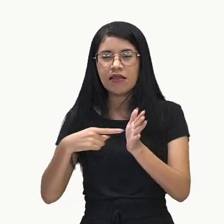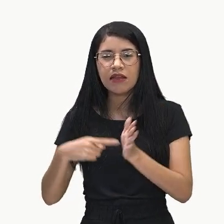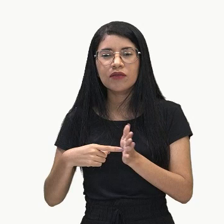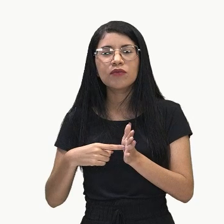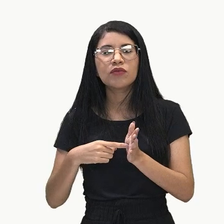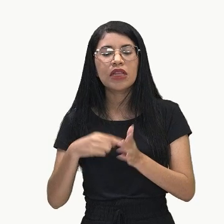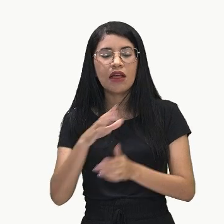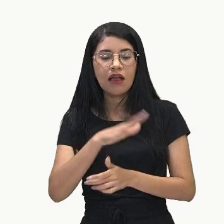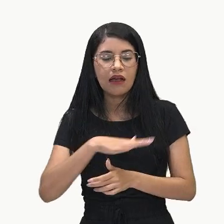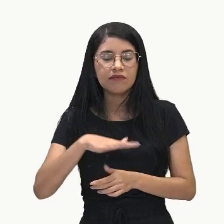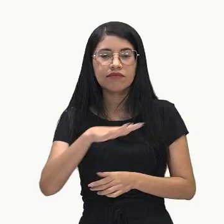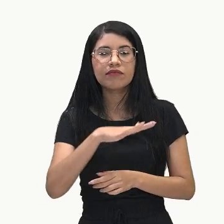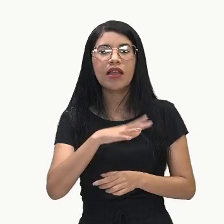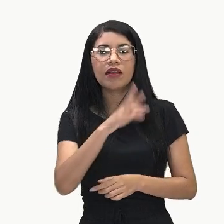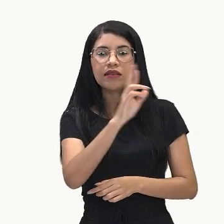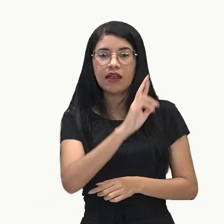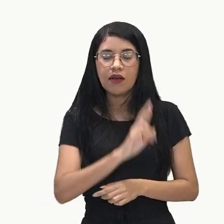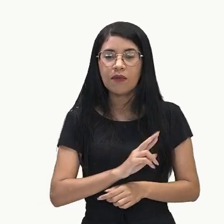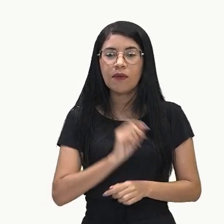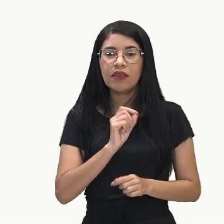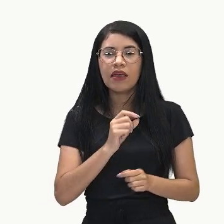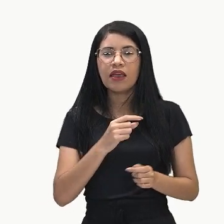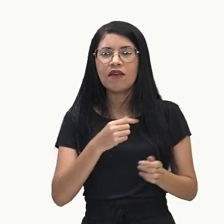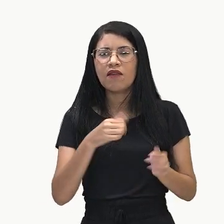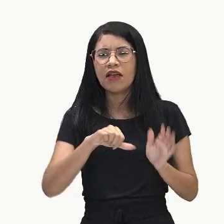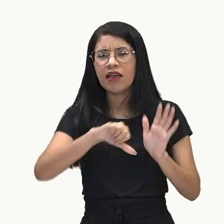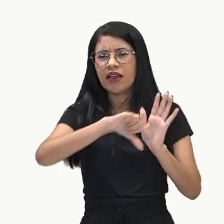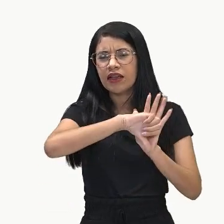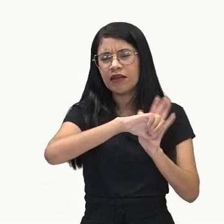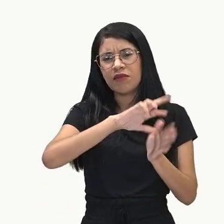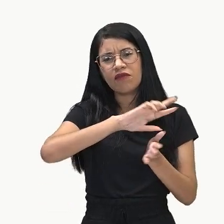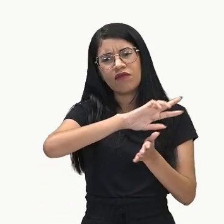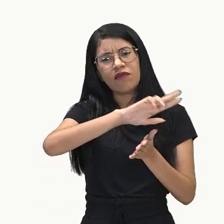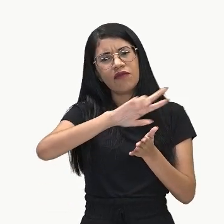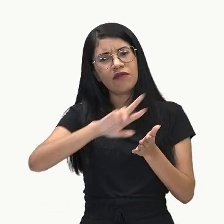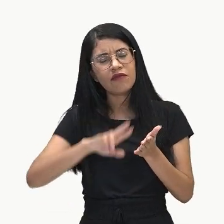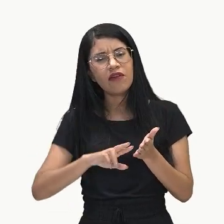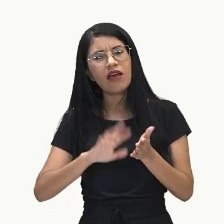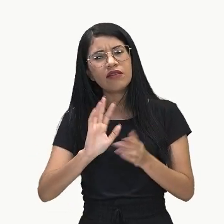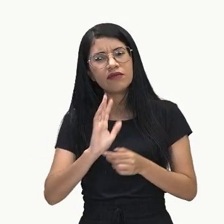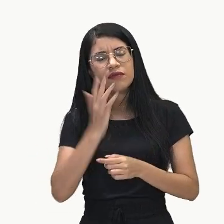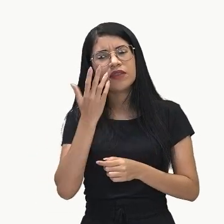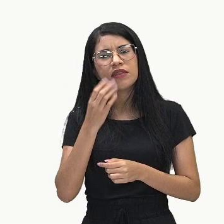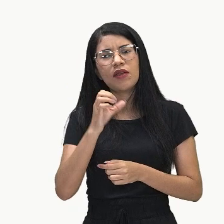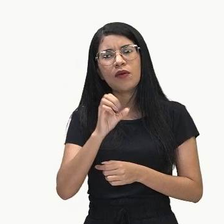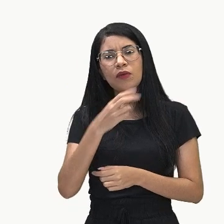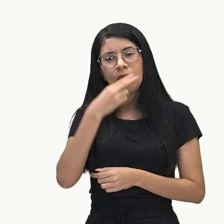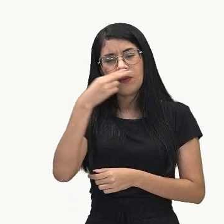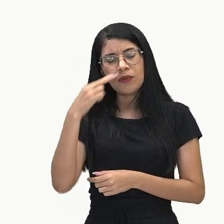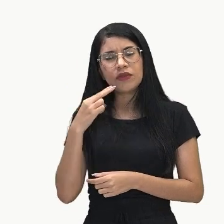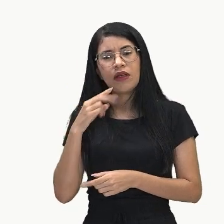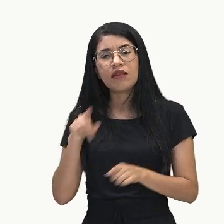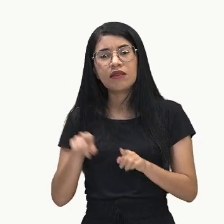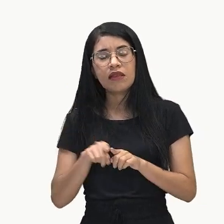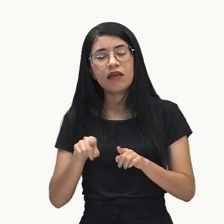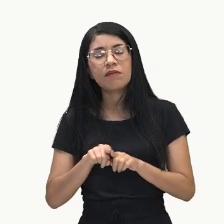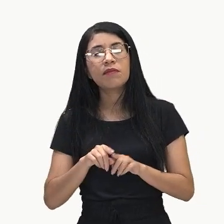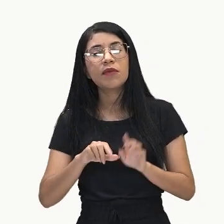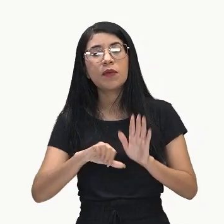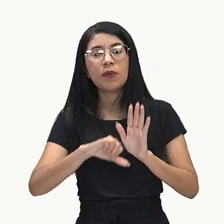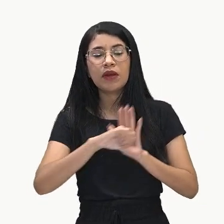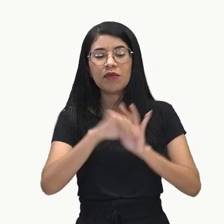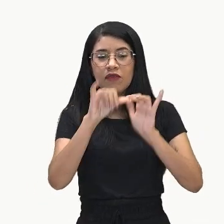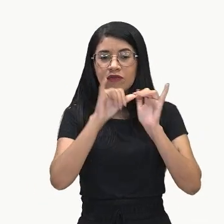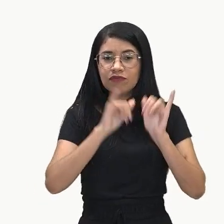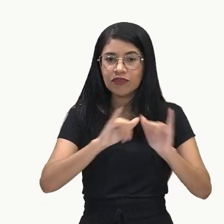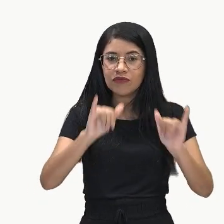União Soviética de crimes de guerra cometidos pelo Joseph Stalin, inclusive crimes esses bastante